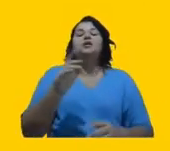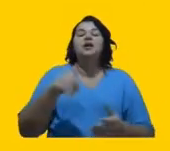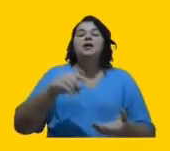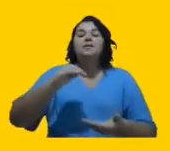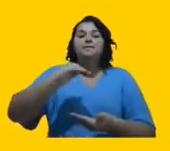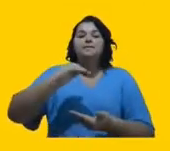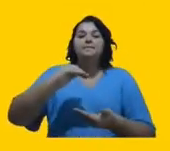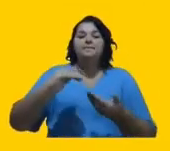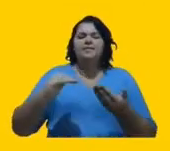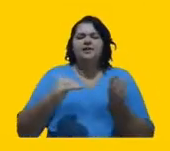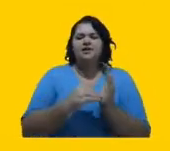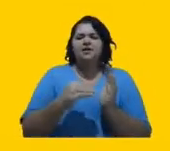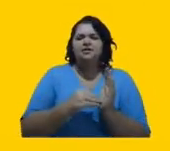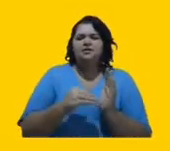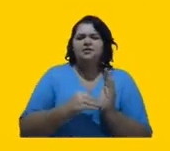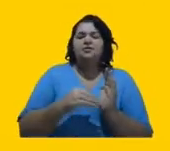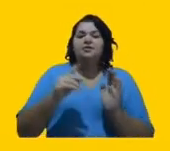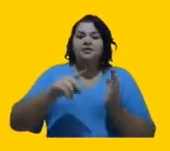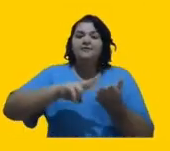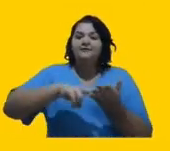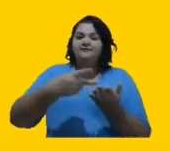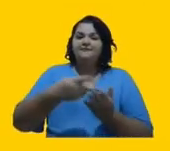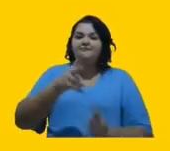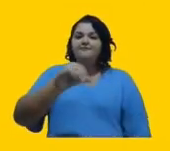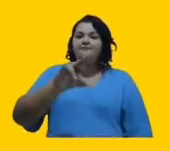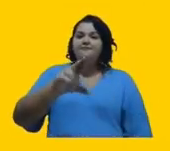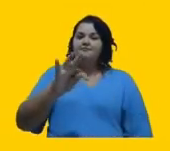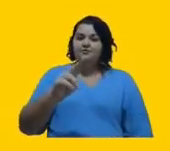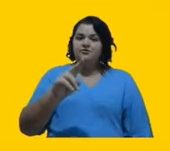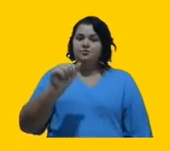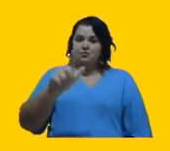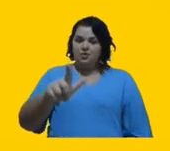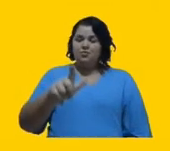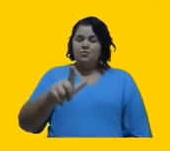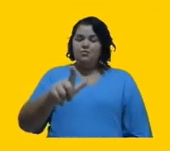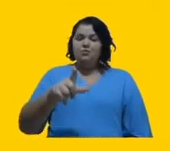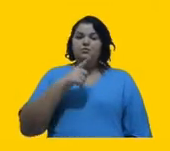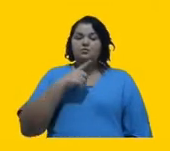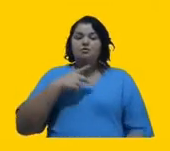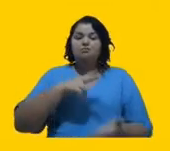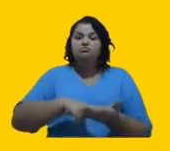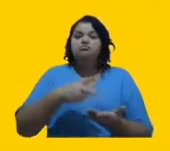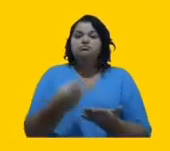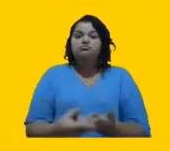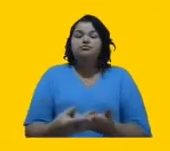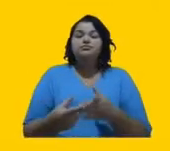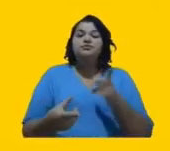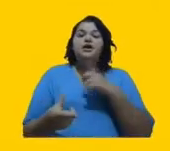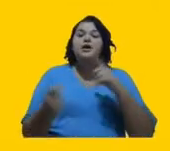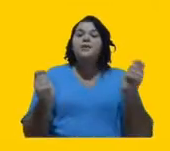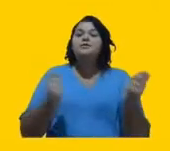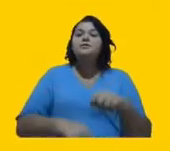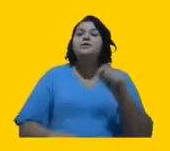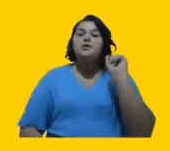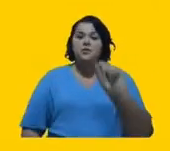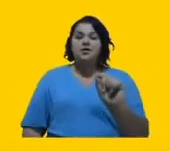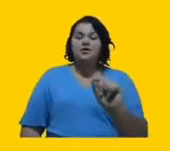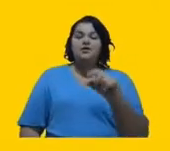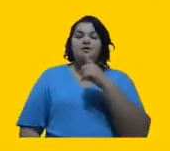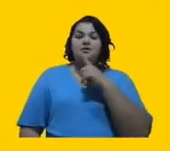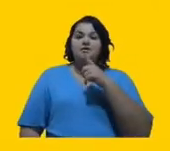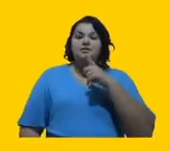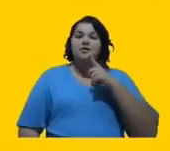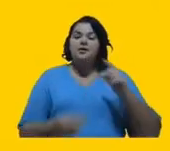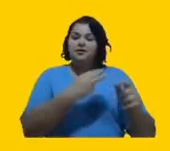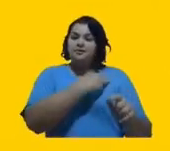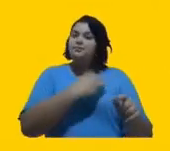E aí, no plenário virtual, o julgamento é na modalidade síncrona, com a possibilidade de debate ao vivo entre os